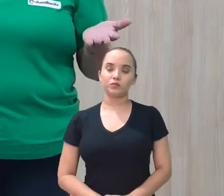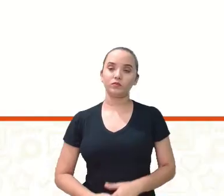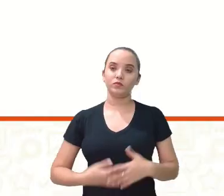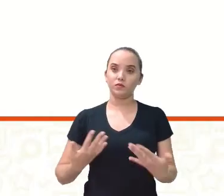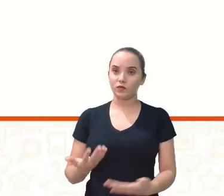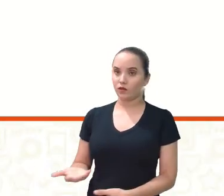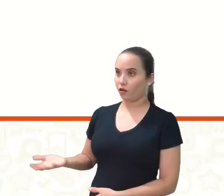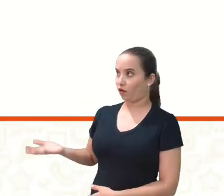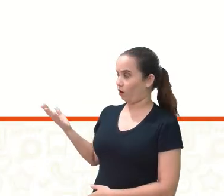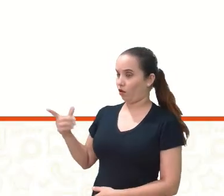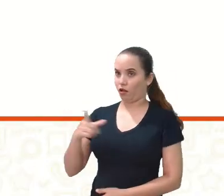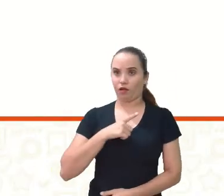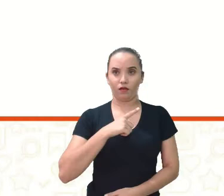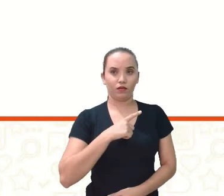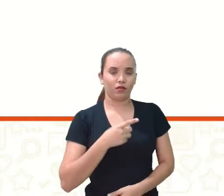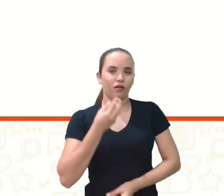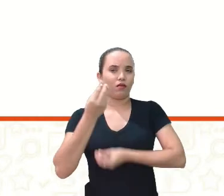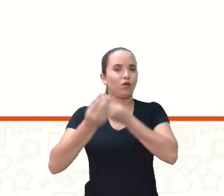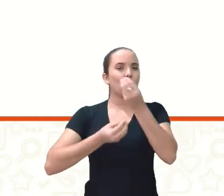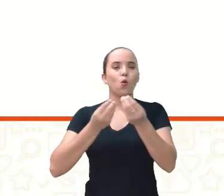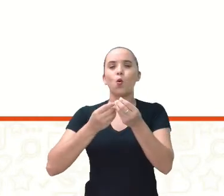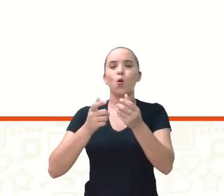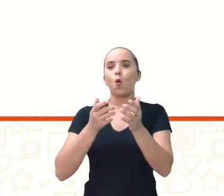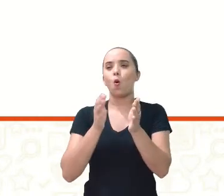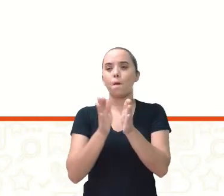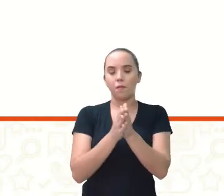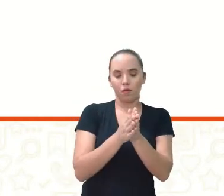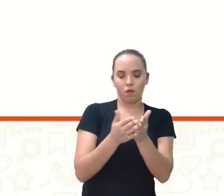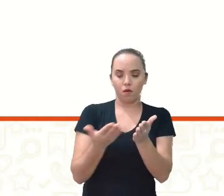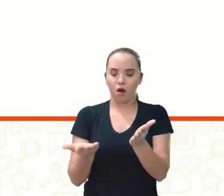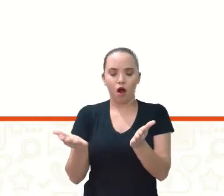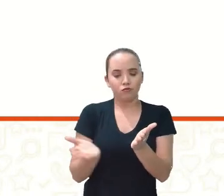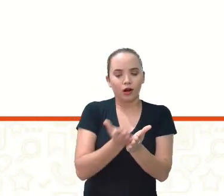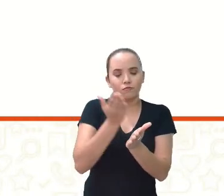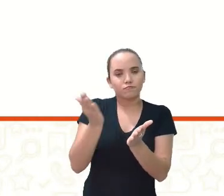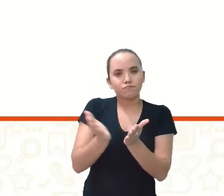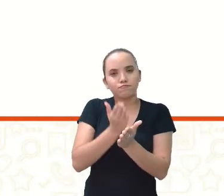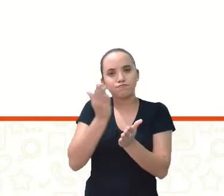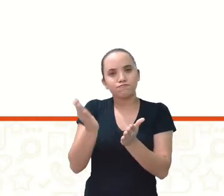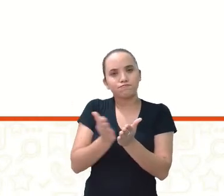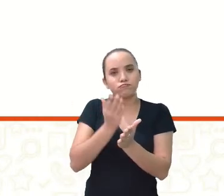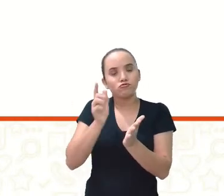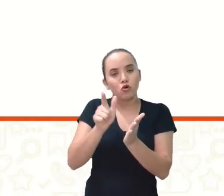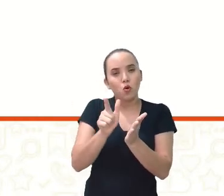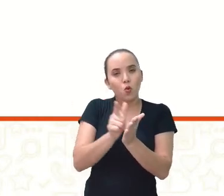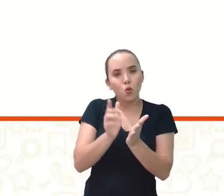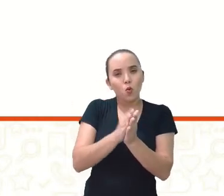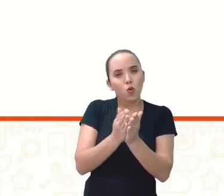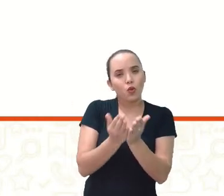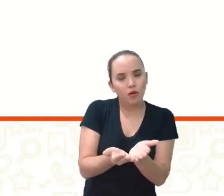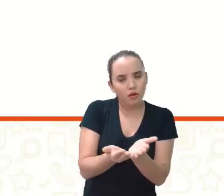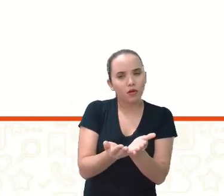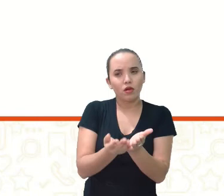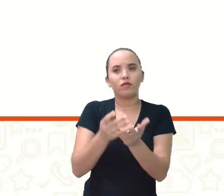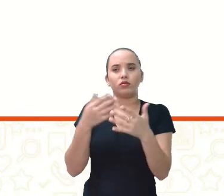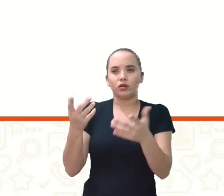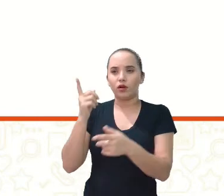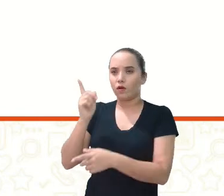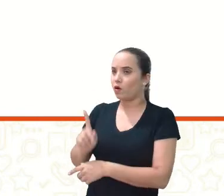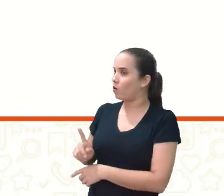Aqui, no caso, manusear um livro. Então, do lado do livro, você veja que perceba que ali